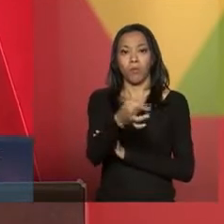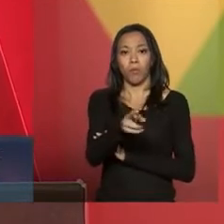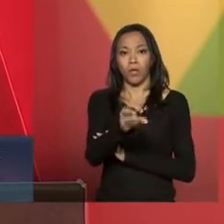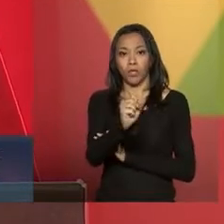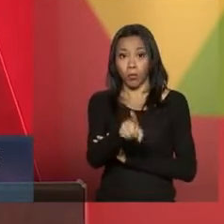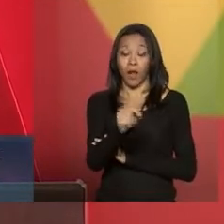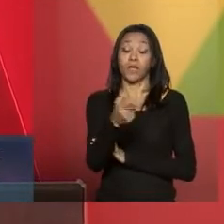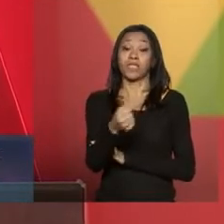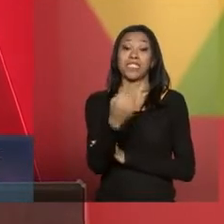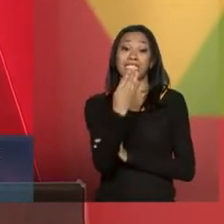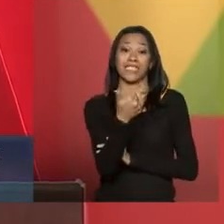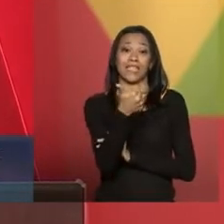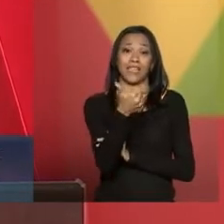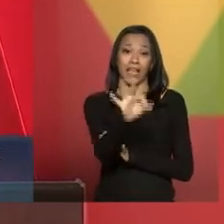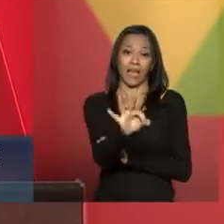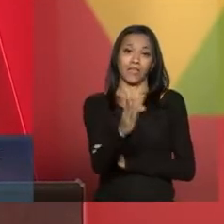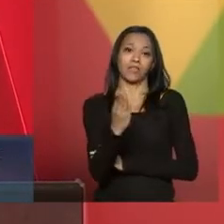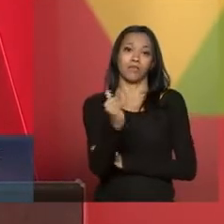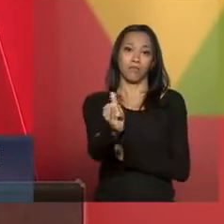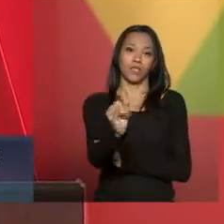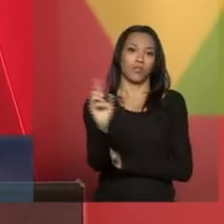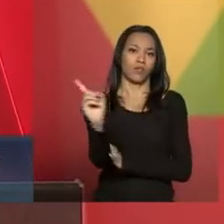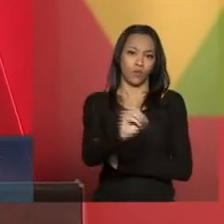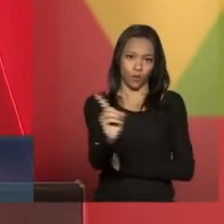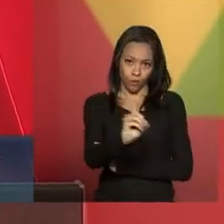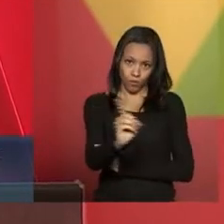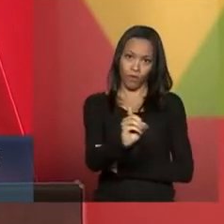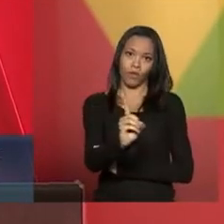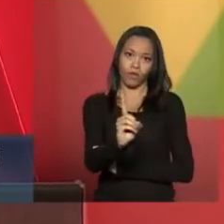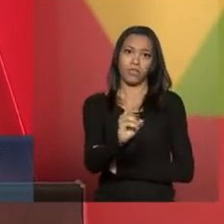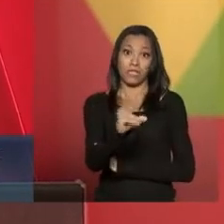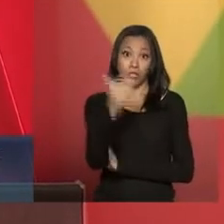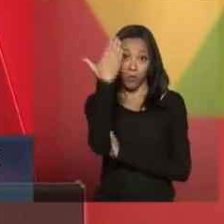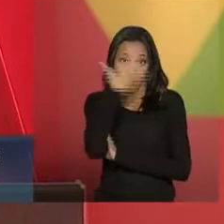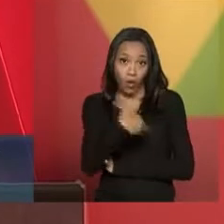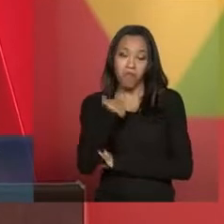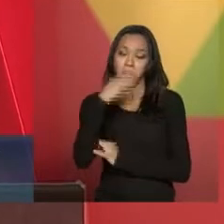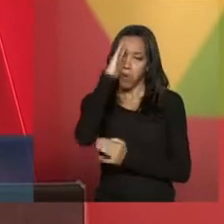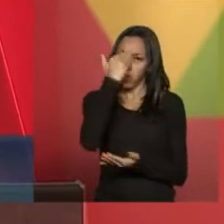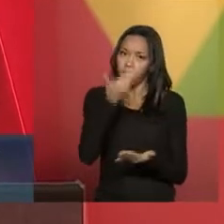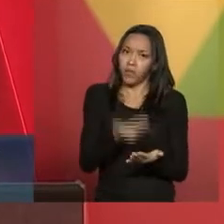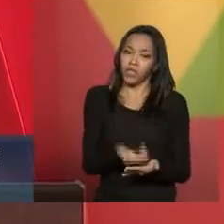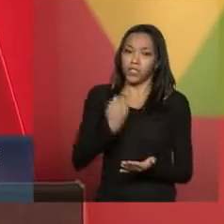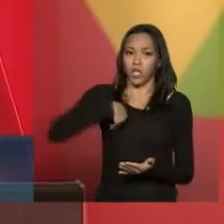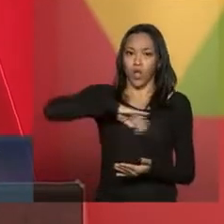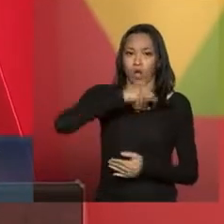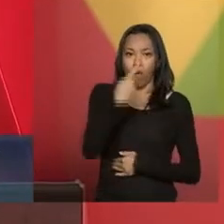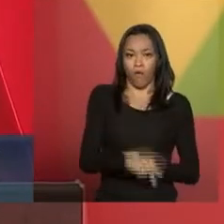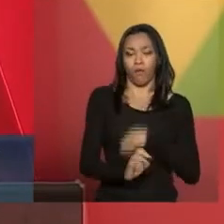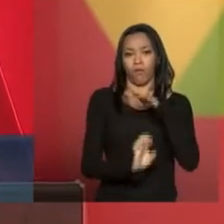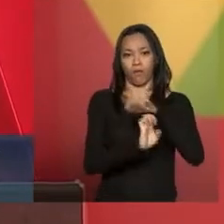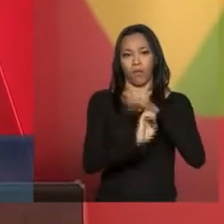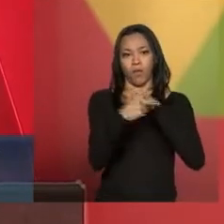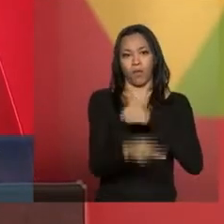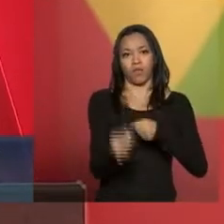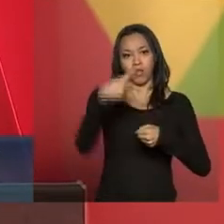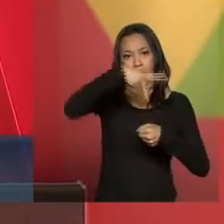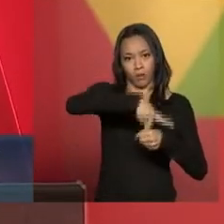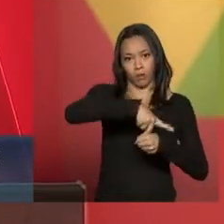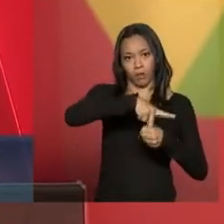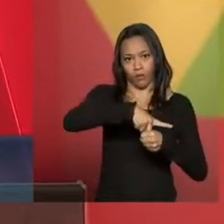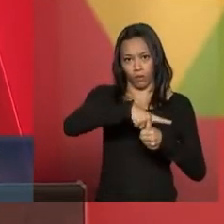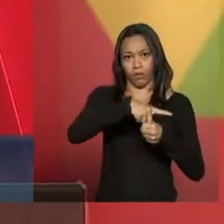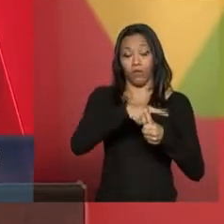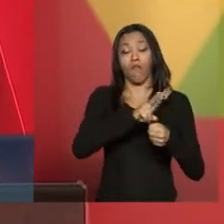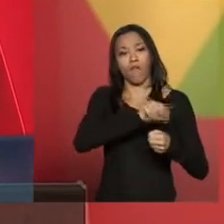10 bilhões de dólares, além de refletir a confiança que nossa empresa de petróleo possui, em